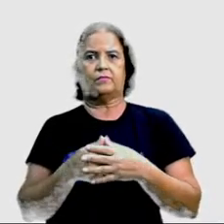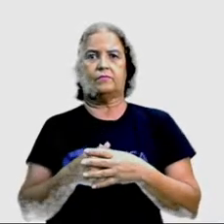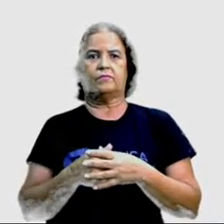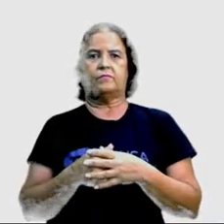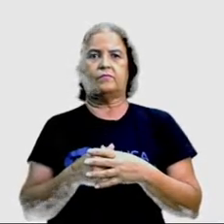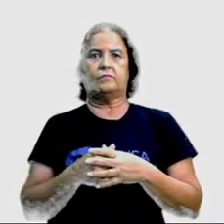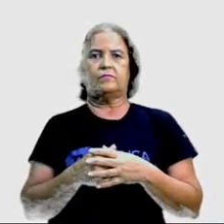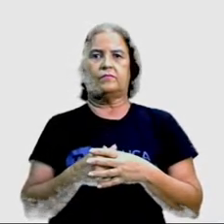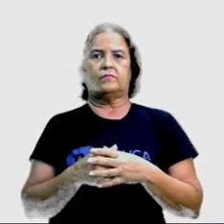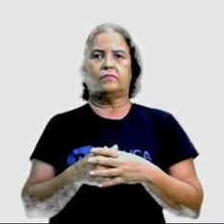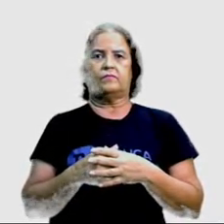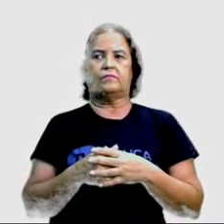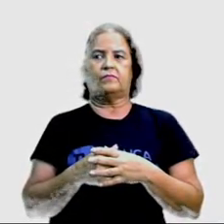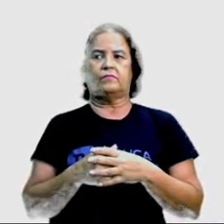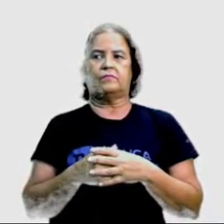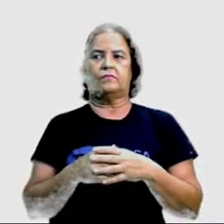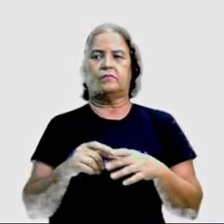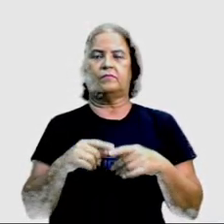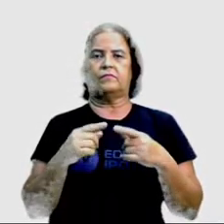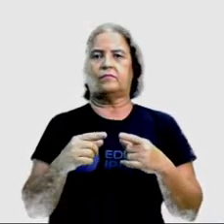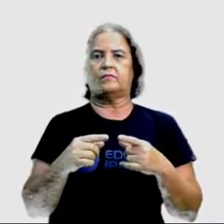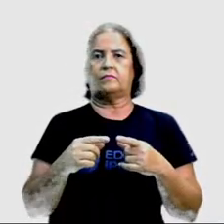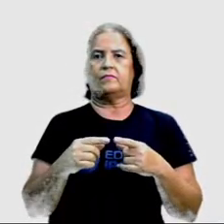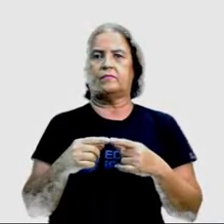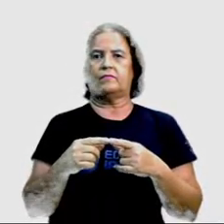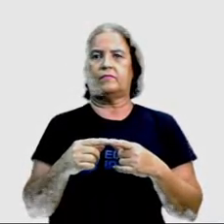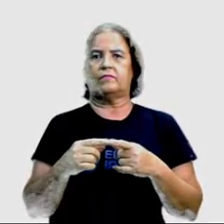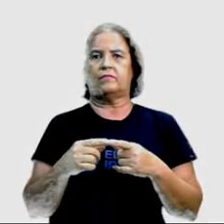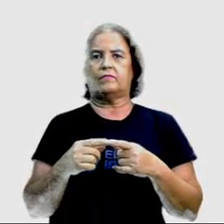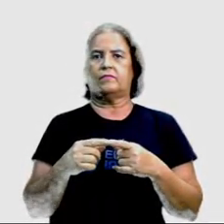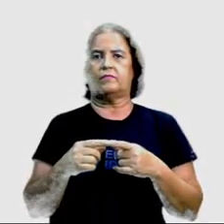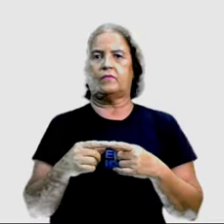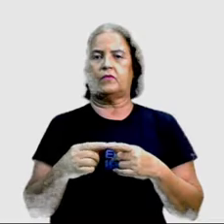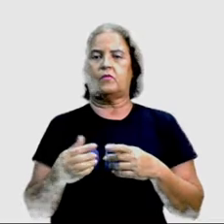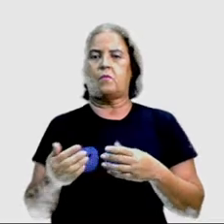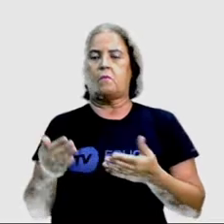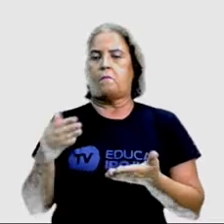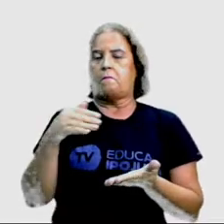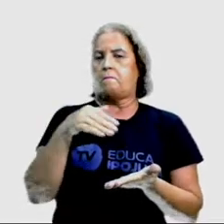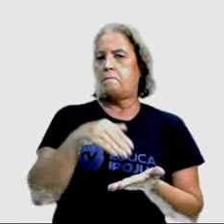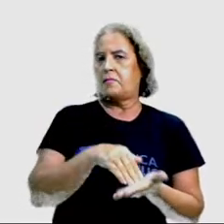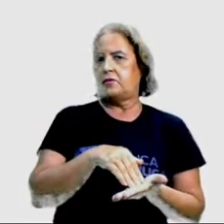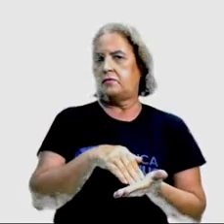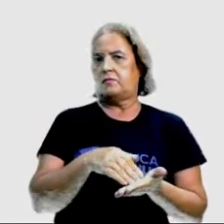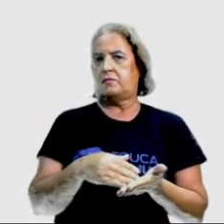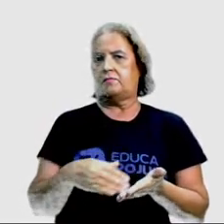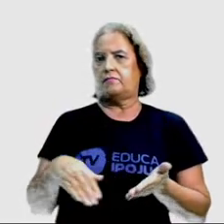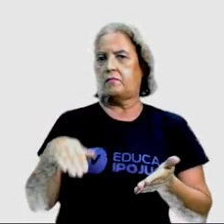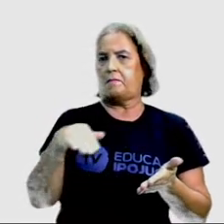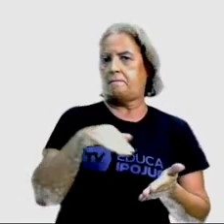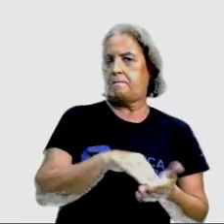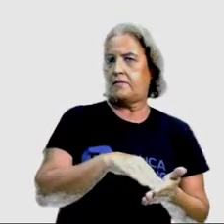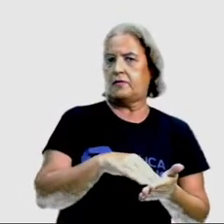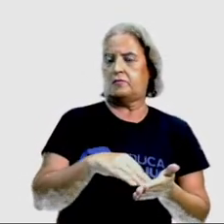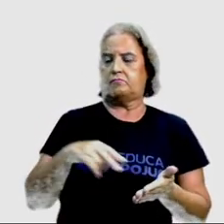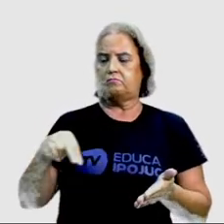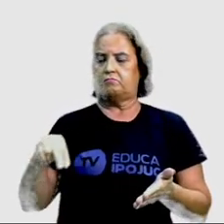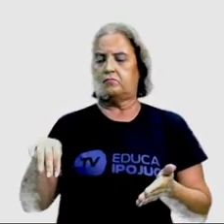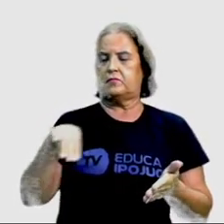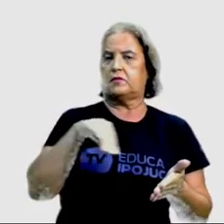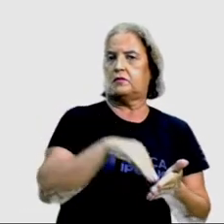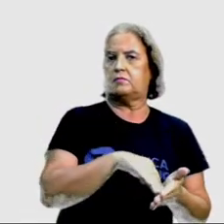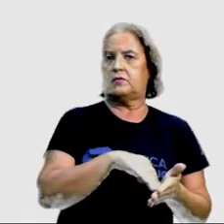Vamos lá. Mid. O mid seria meio. Midway, meio do